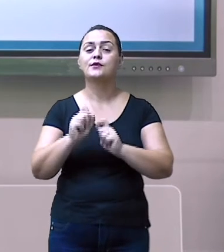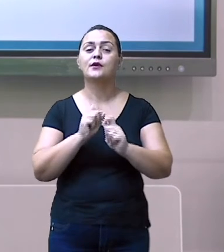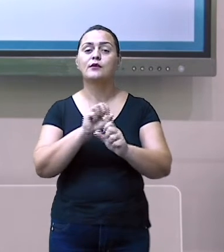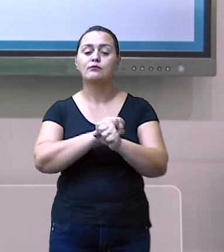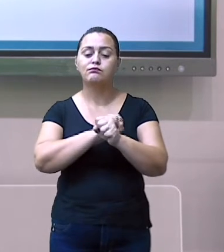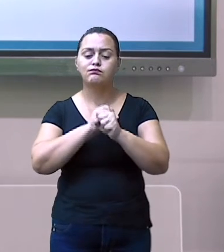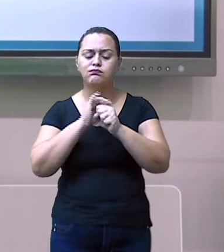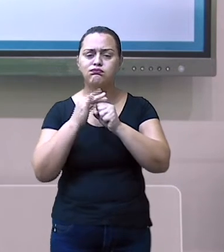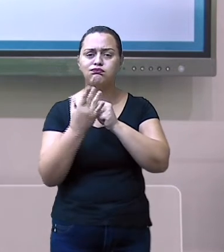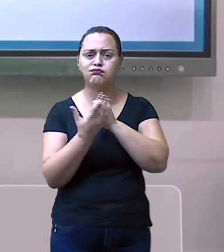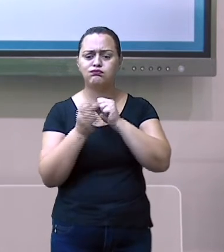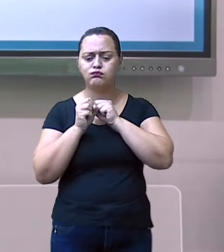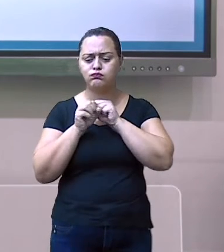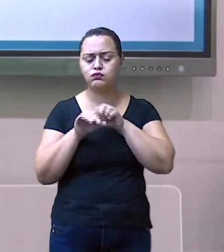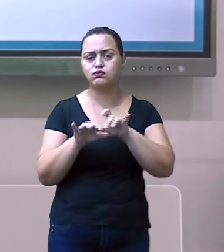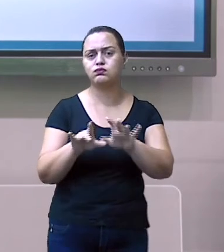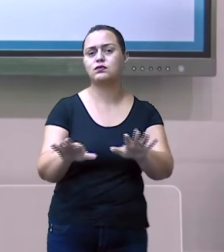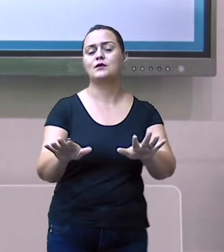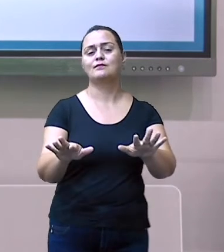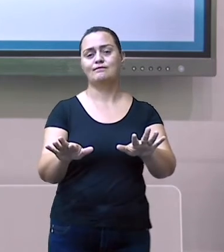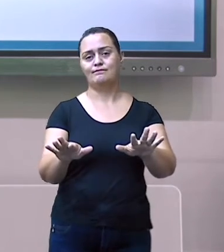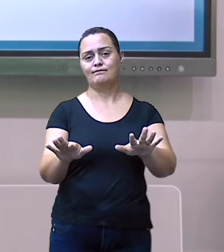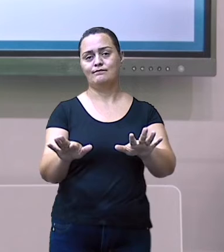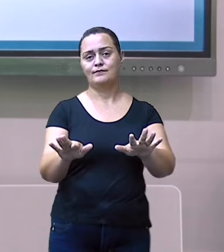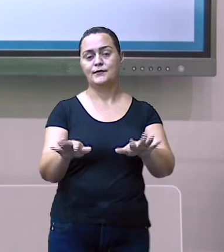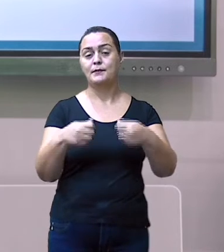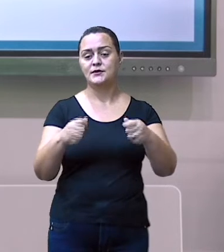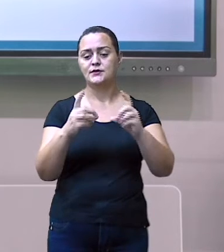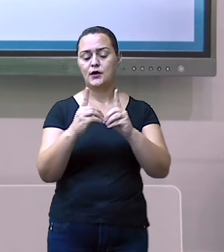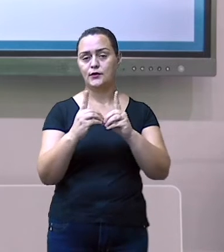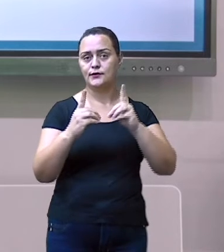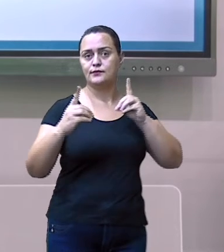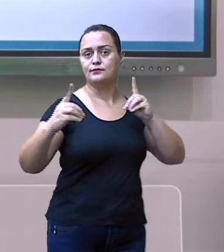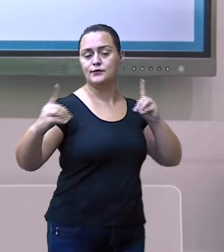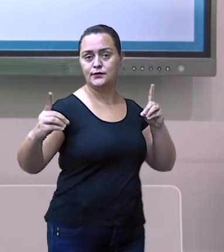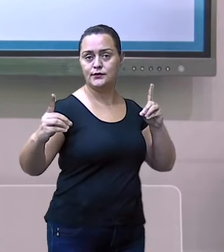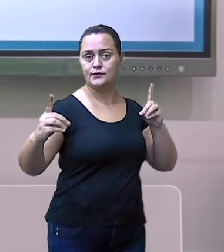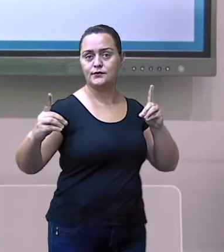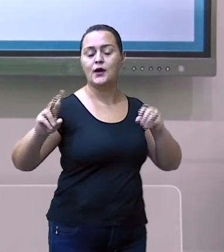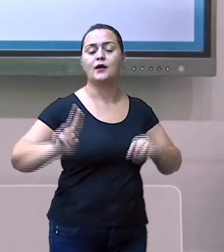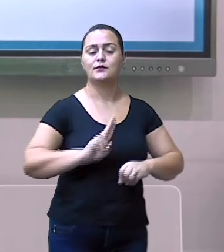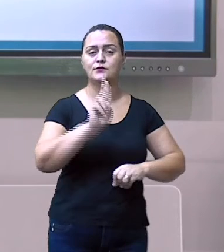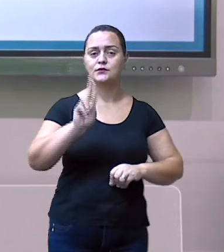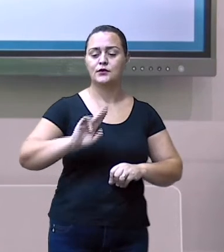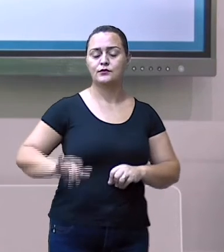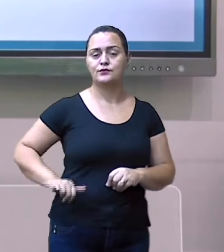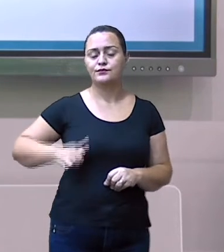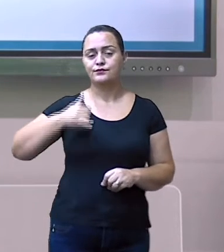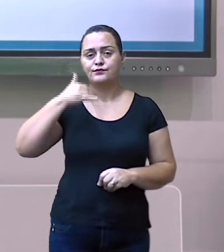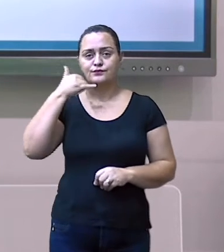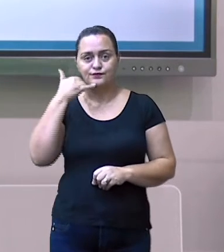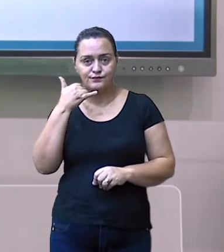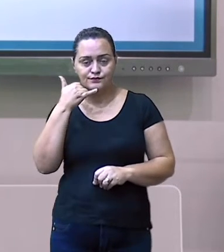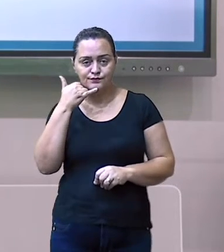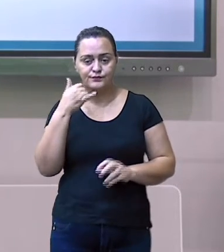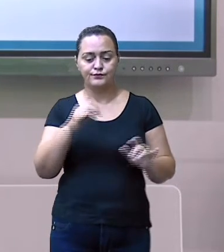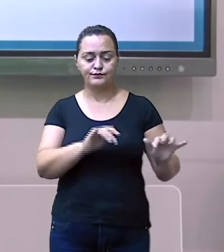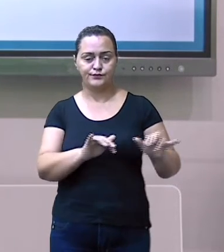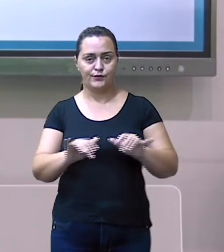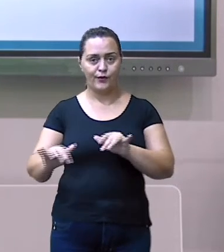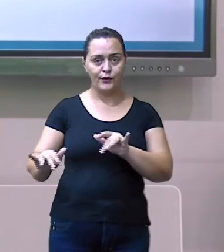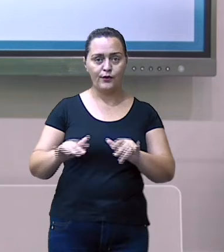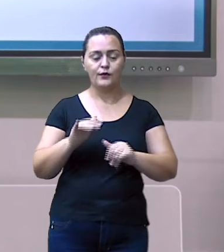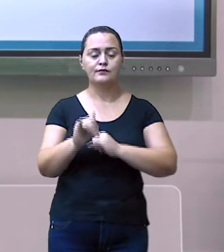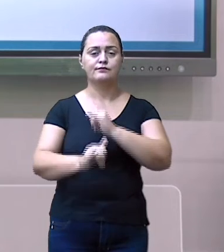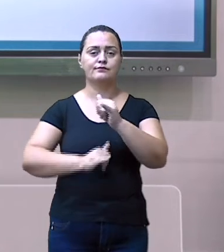não podemos nos aproximarmos. Então, o meio de comunicação a nossa linguagem era através do